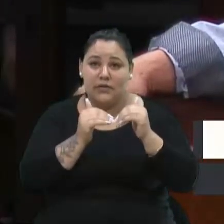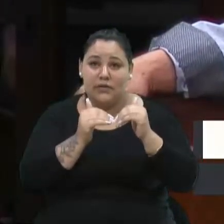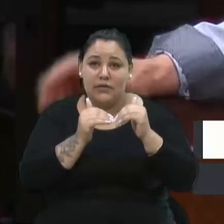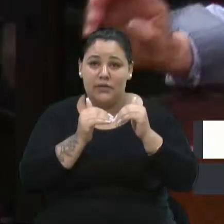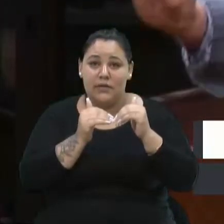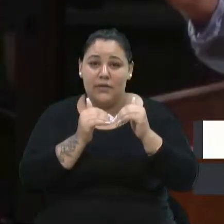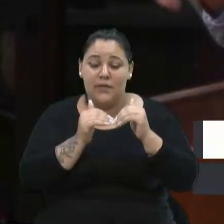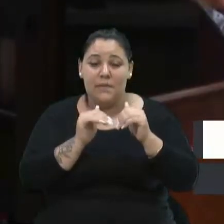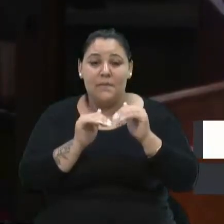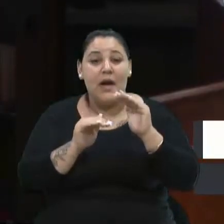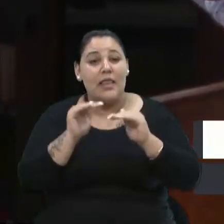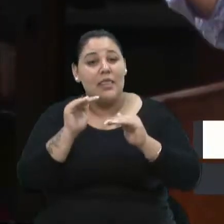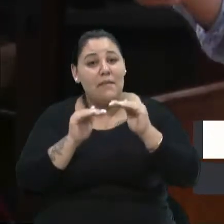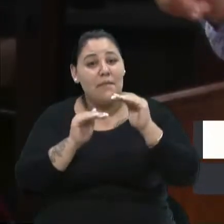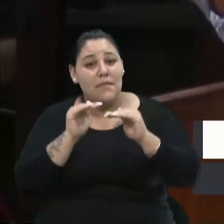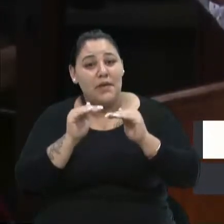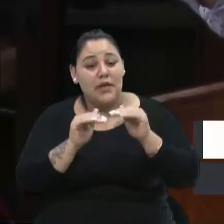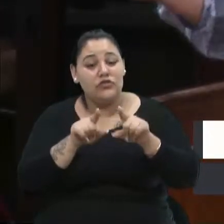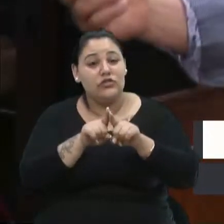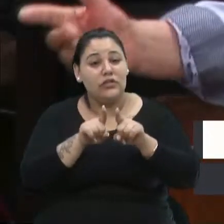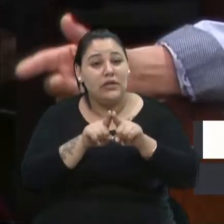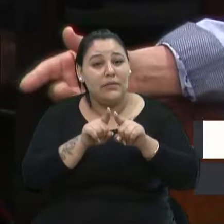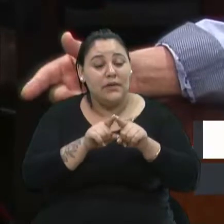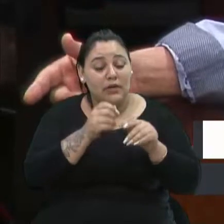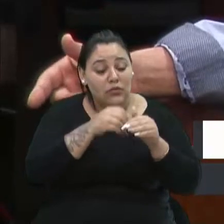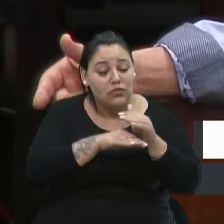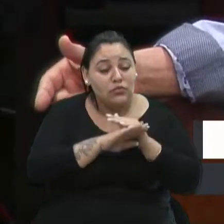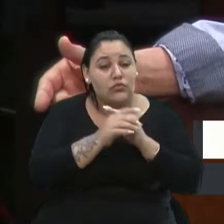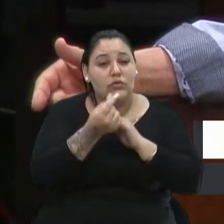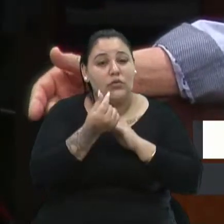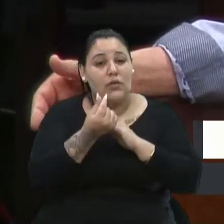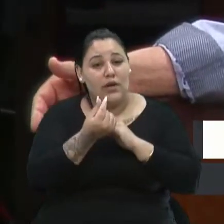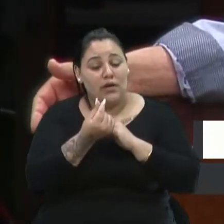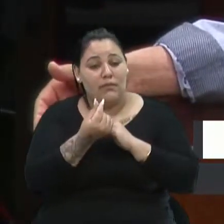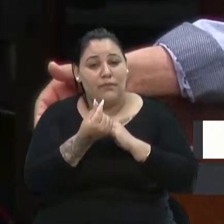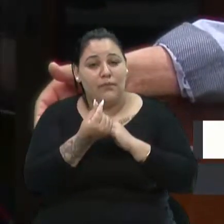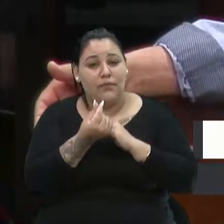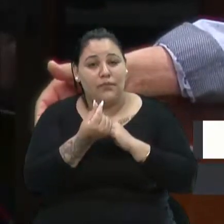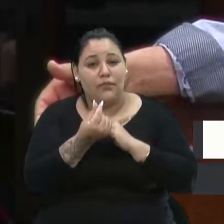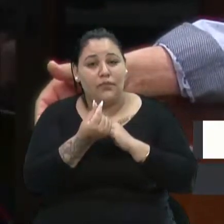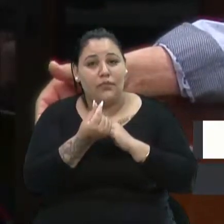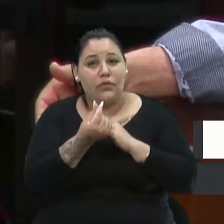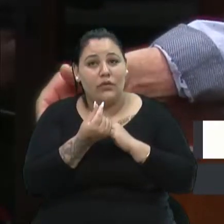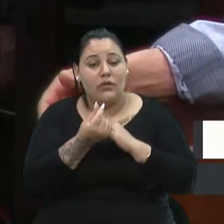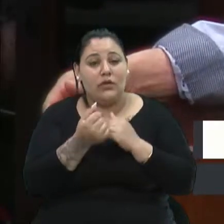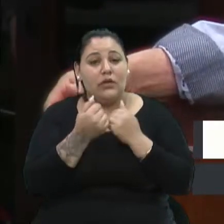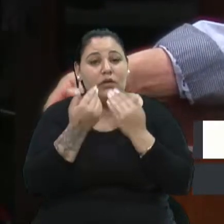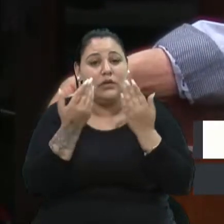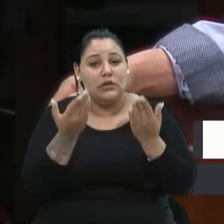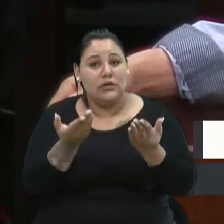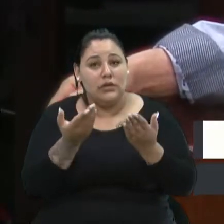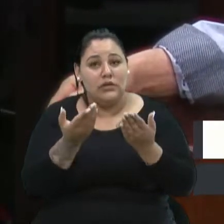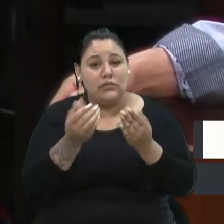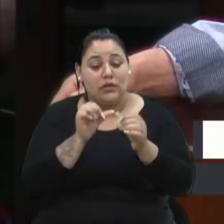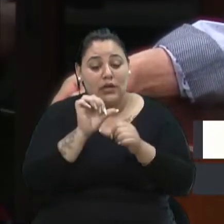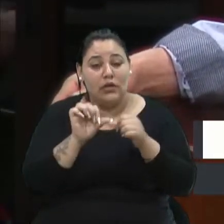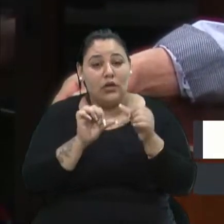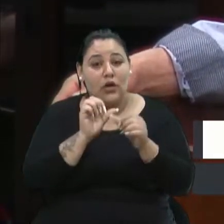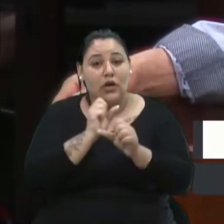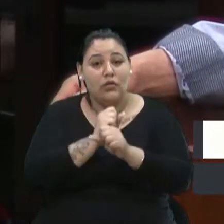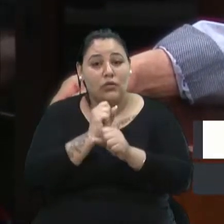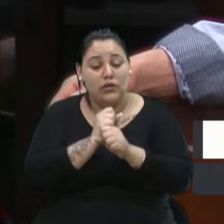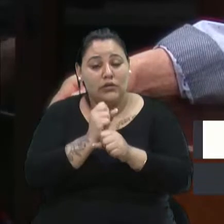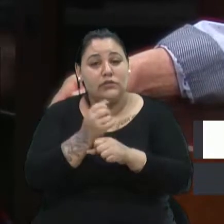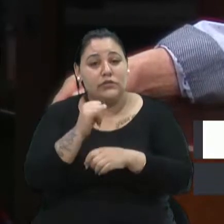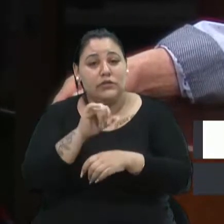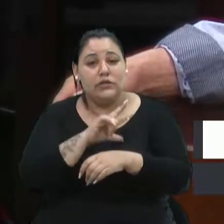menos dependerá também da economia dos valores. Então ele acha que na virada do ano, mesmo com todas as